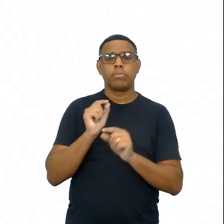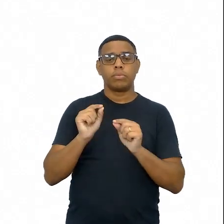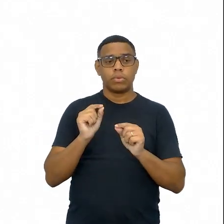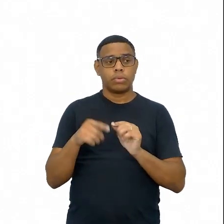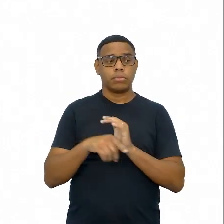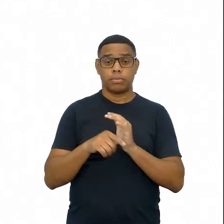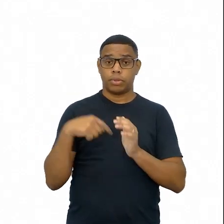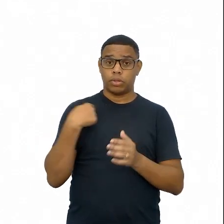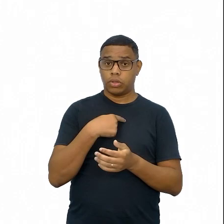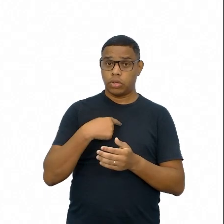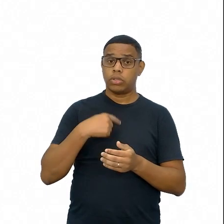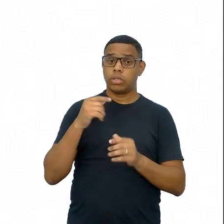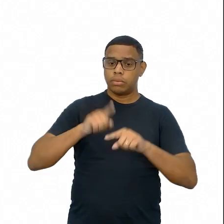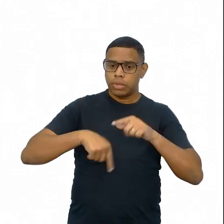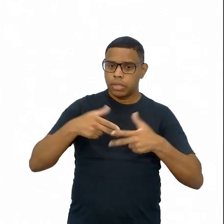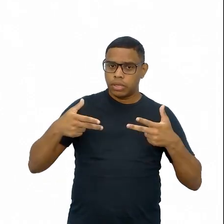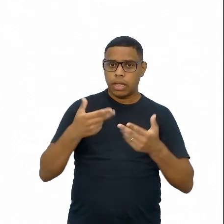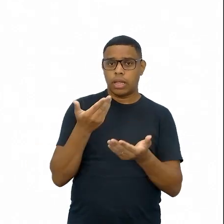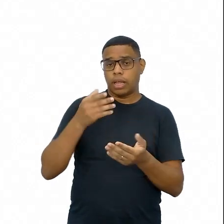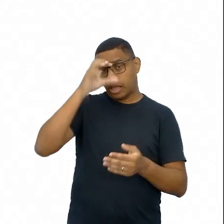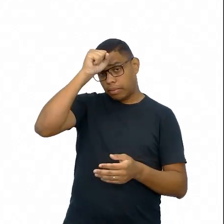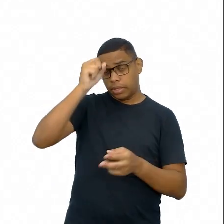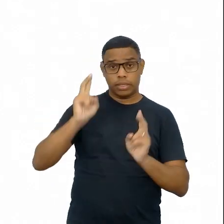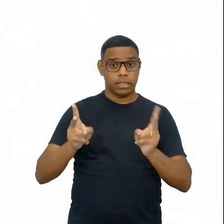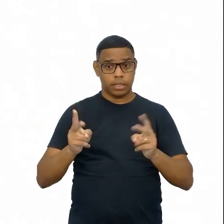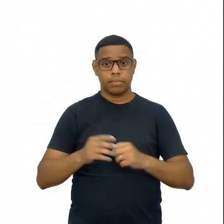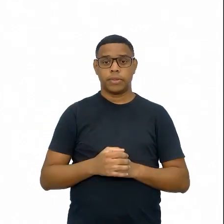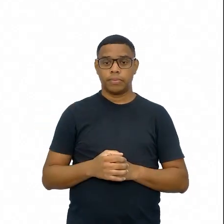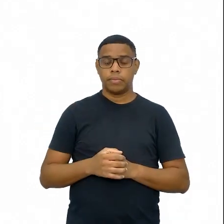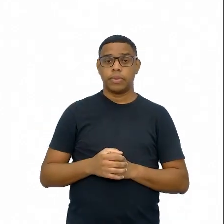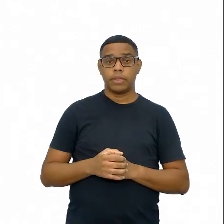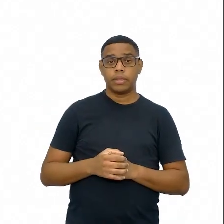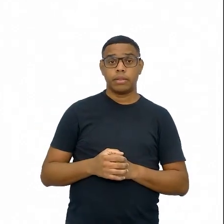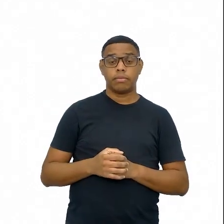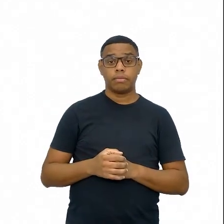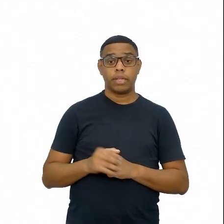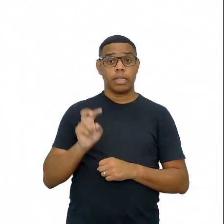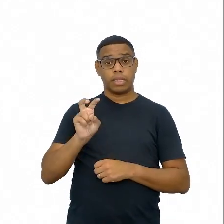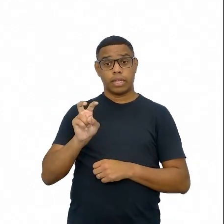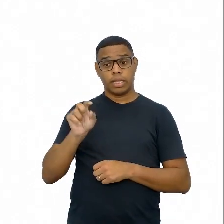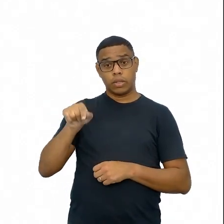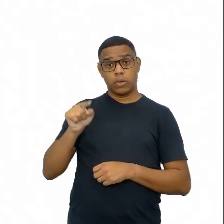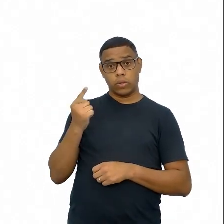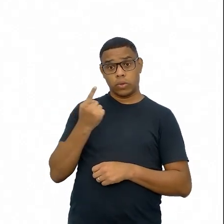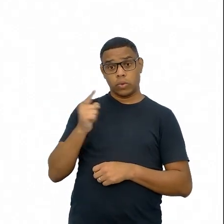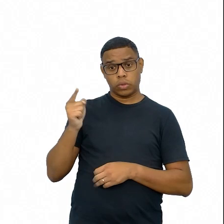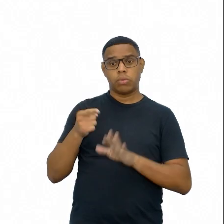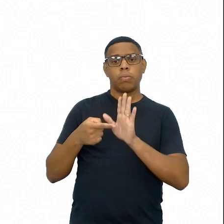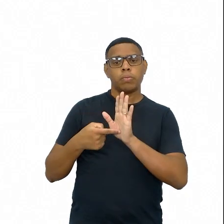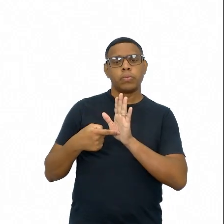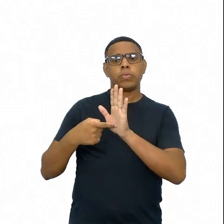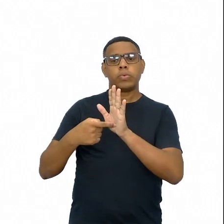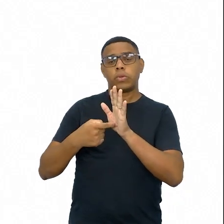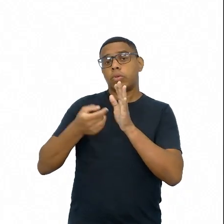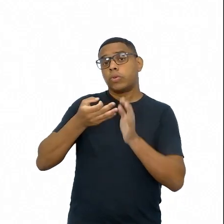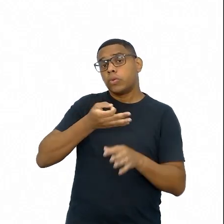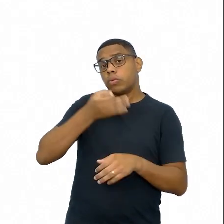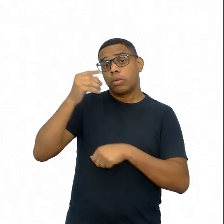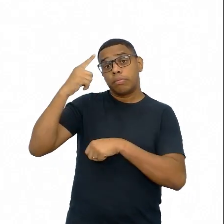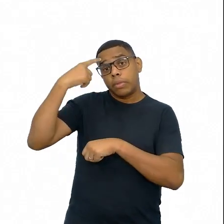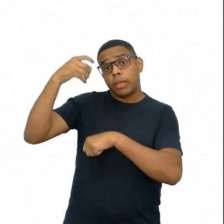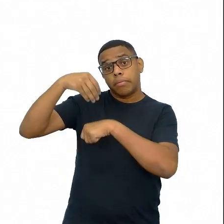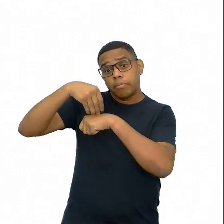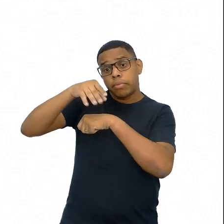do nosso material Aprender Sempre. E no quinto e último momento, apresentaremos uma sugestão